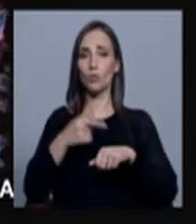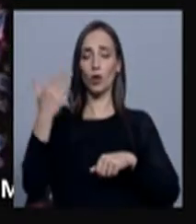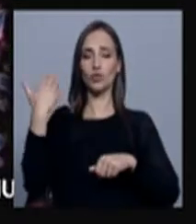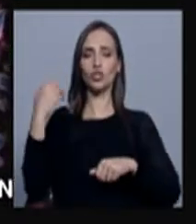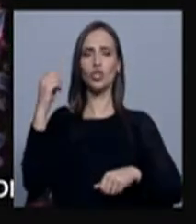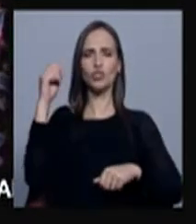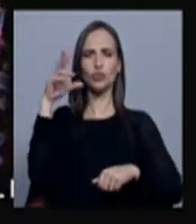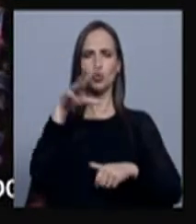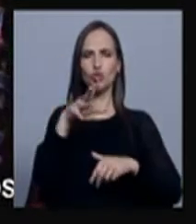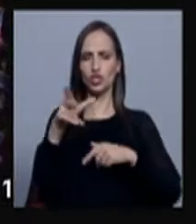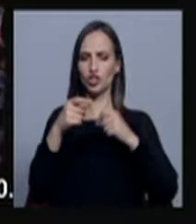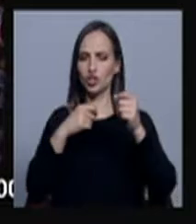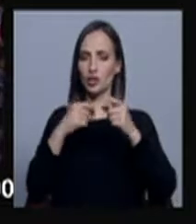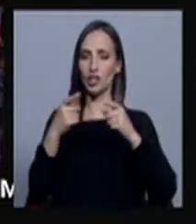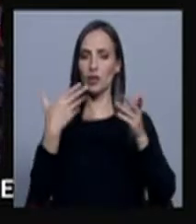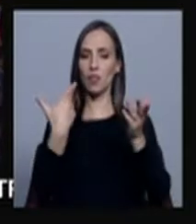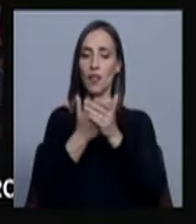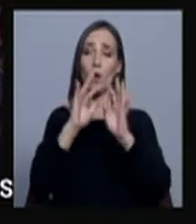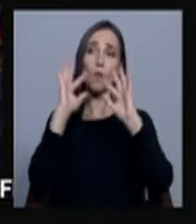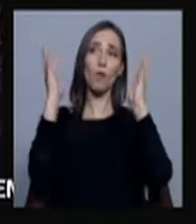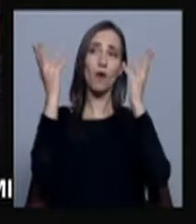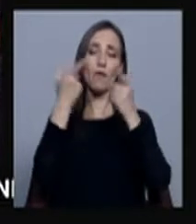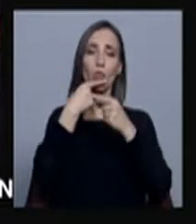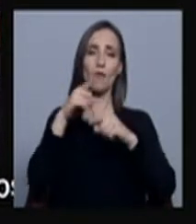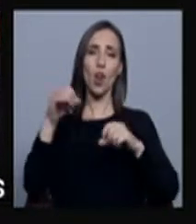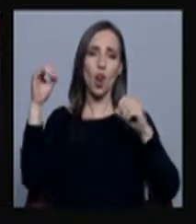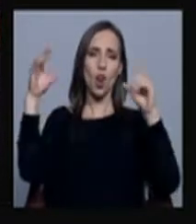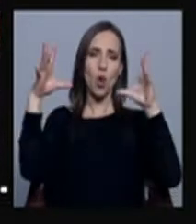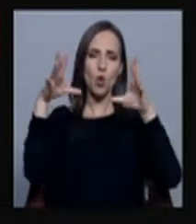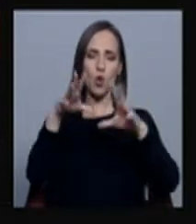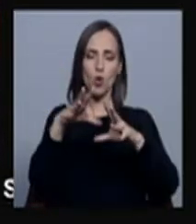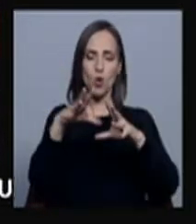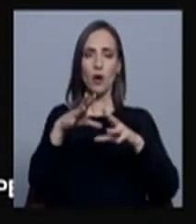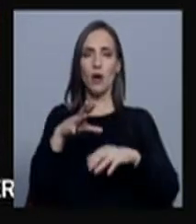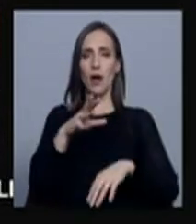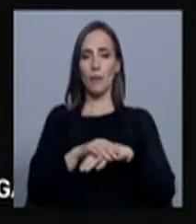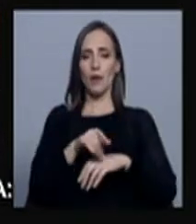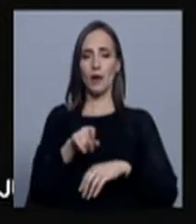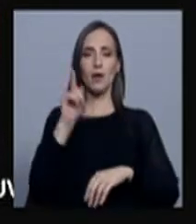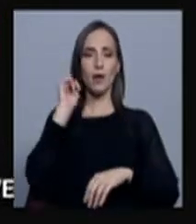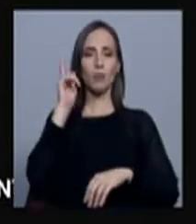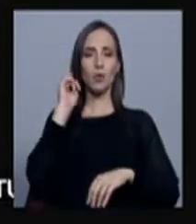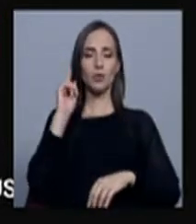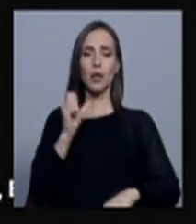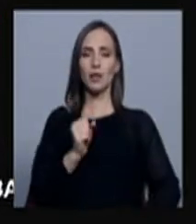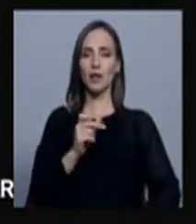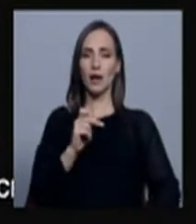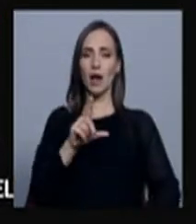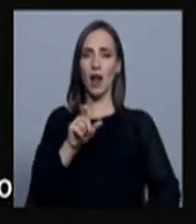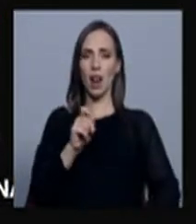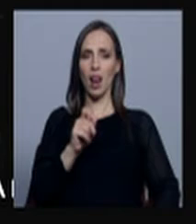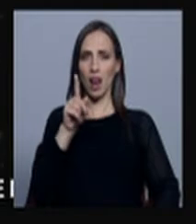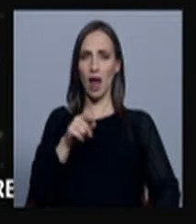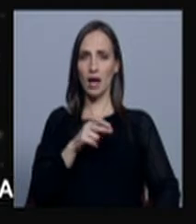estrelas tornaram o universo novamente luminoso. E, portanto, aqui a importância das galáxias pequeninas e densamente